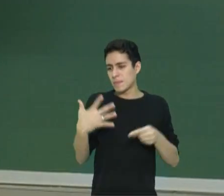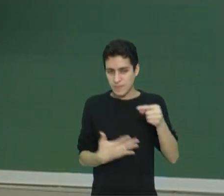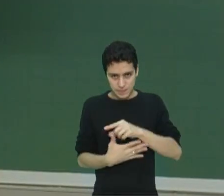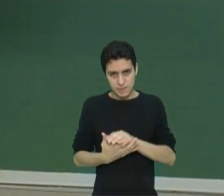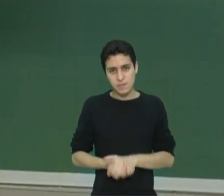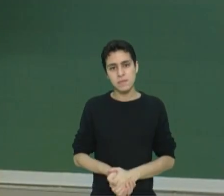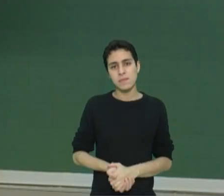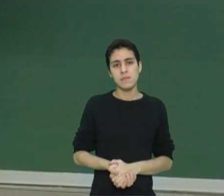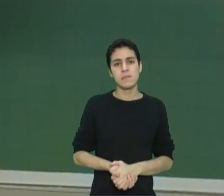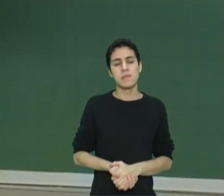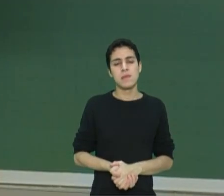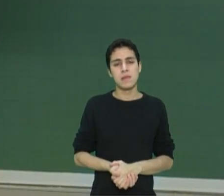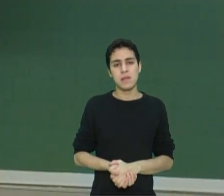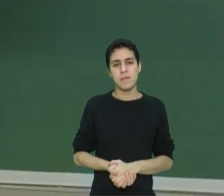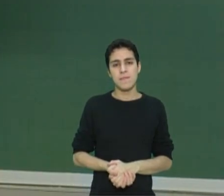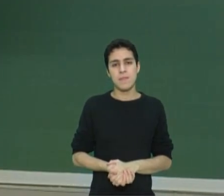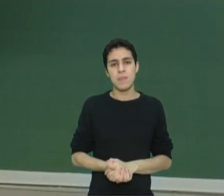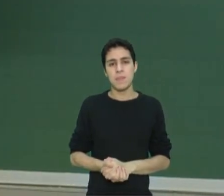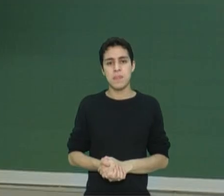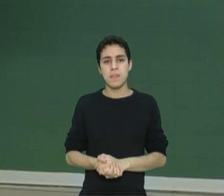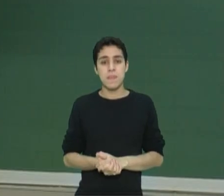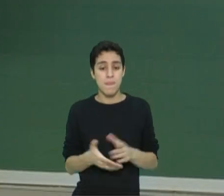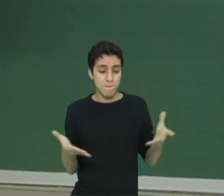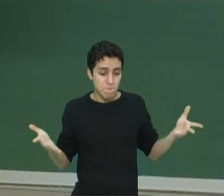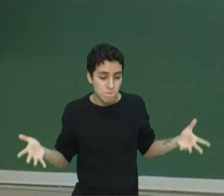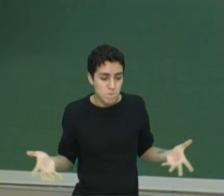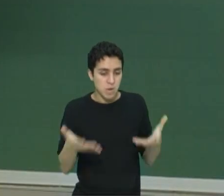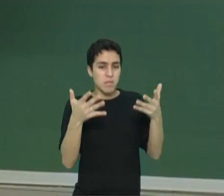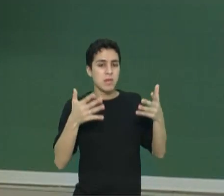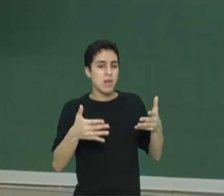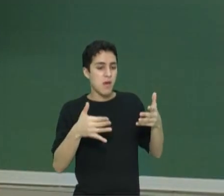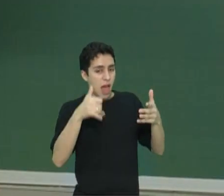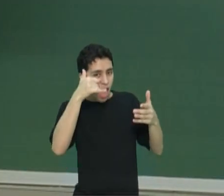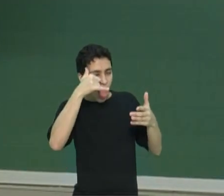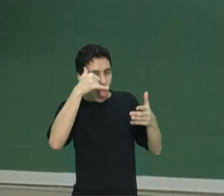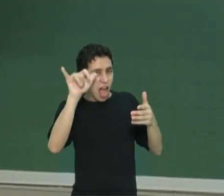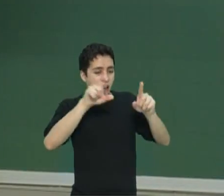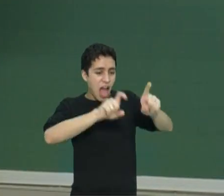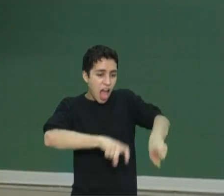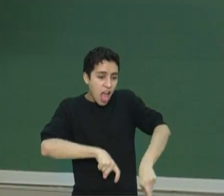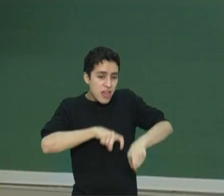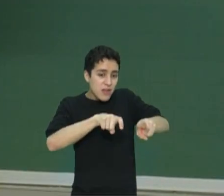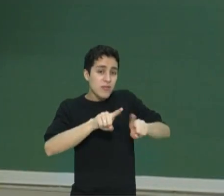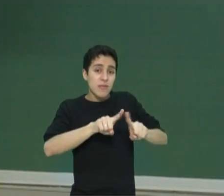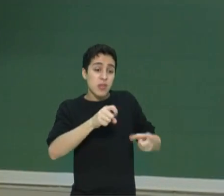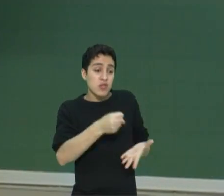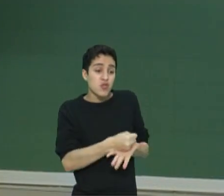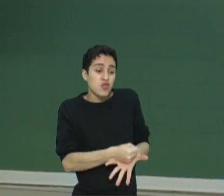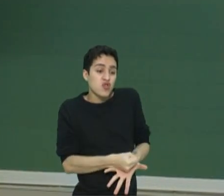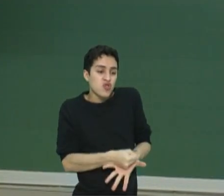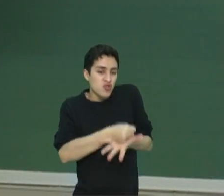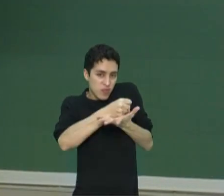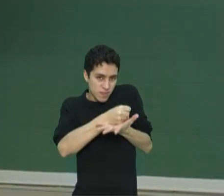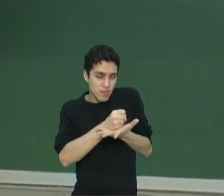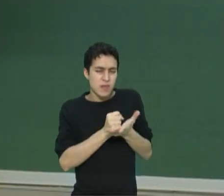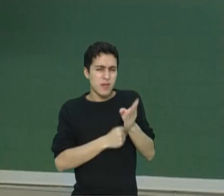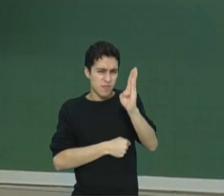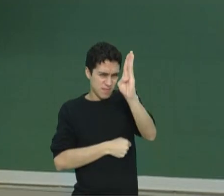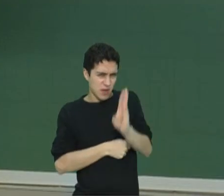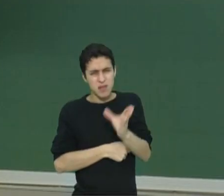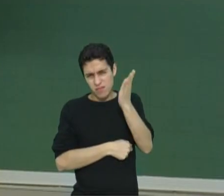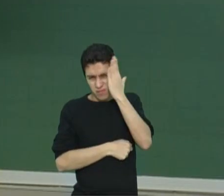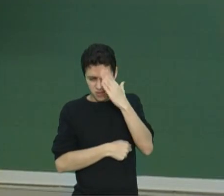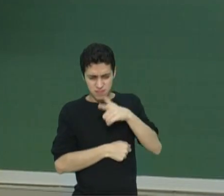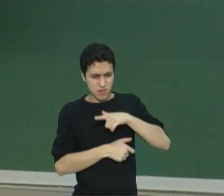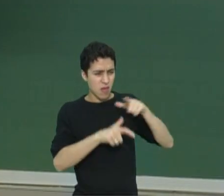renda promoção da Agricultura sustentável né o Brasil um país que tem eh grandes